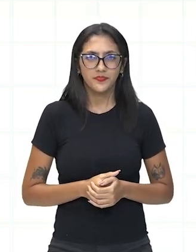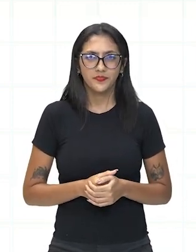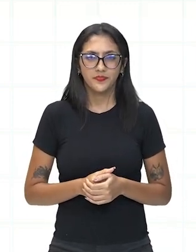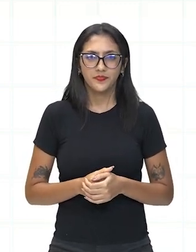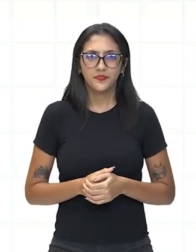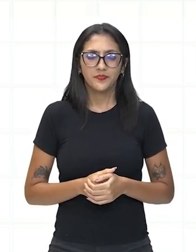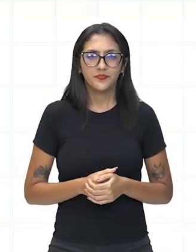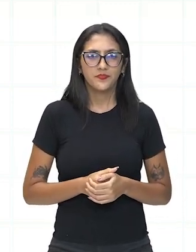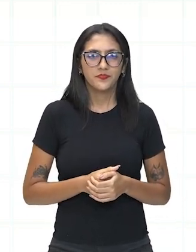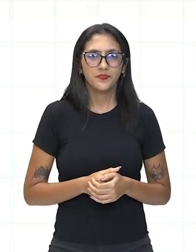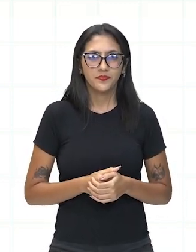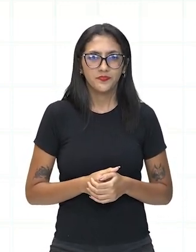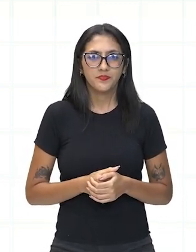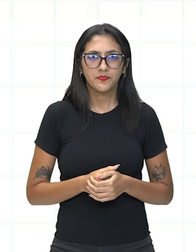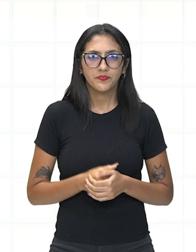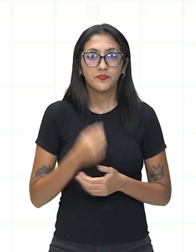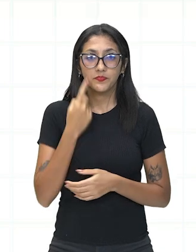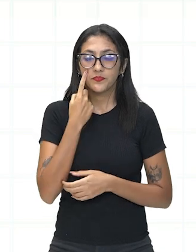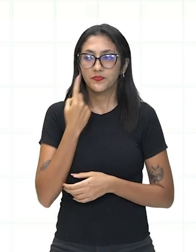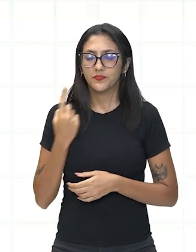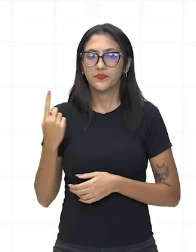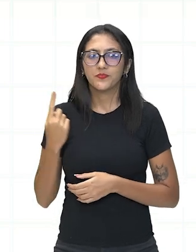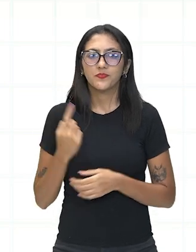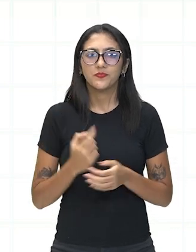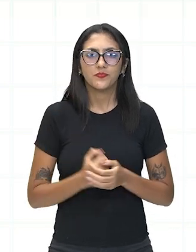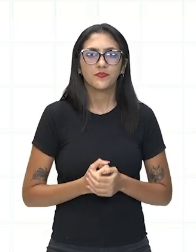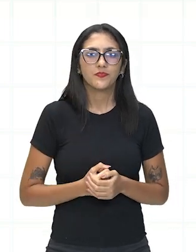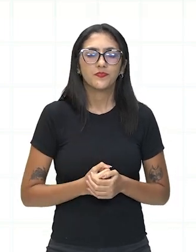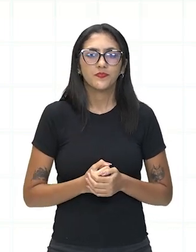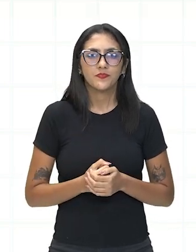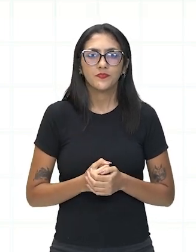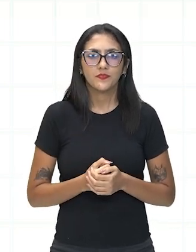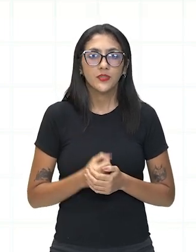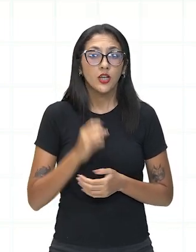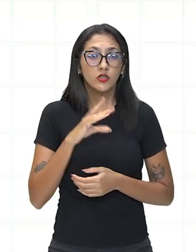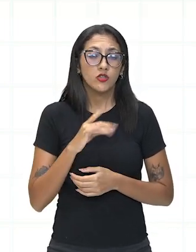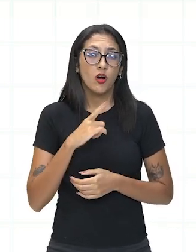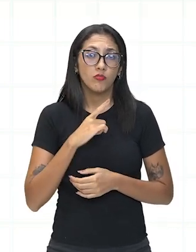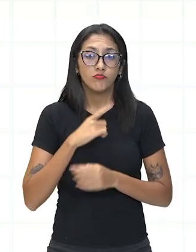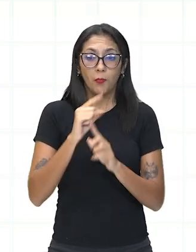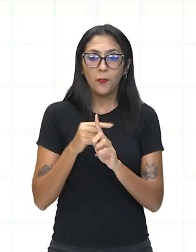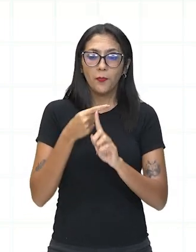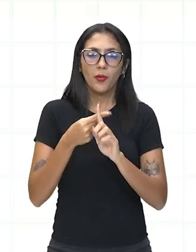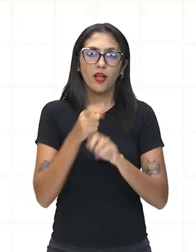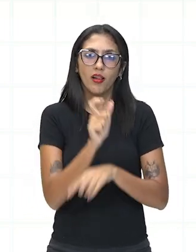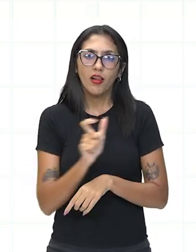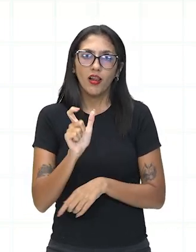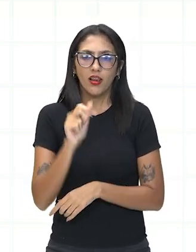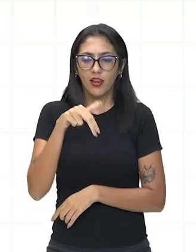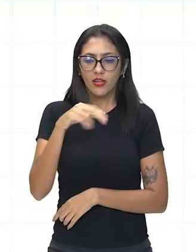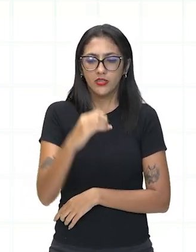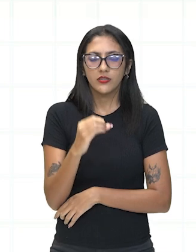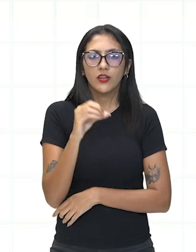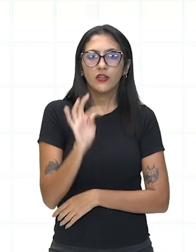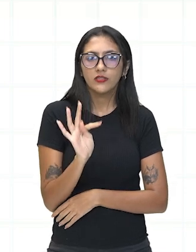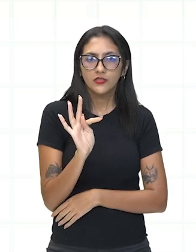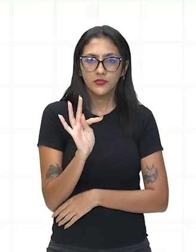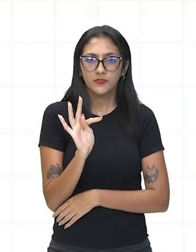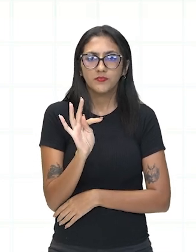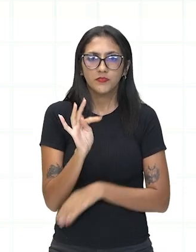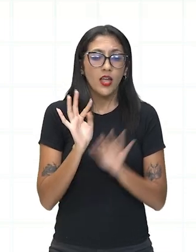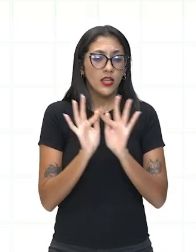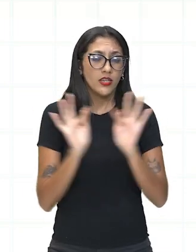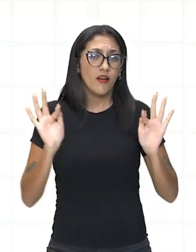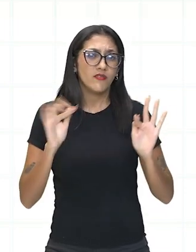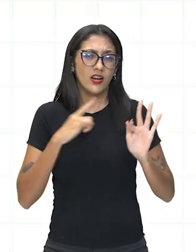Na forma negativa, olha só, eu só fiz acrescentar o not logo depois do could. E a frase